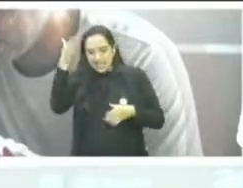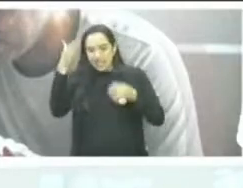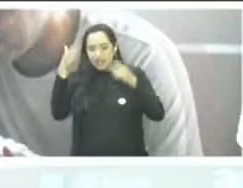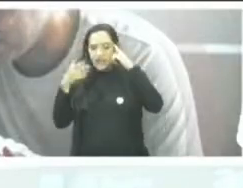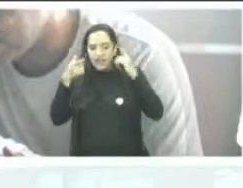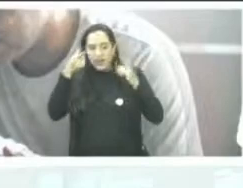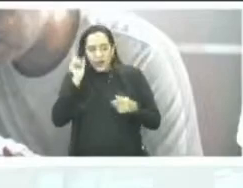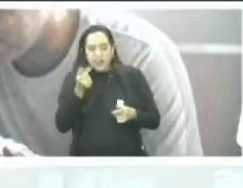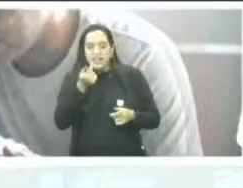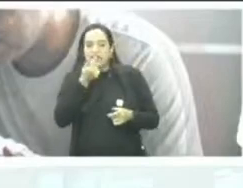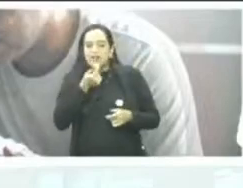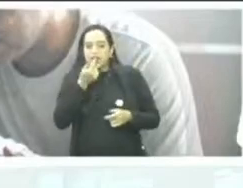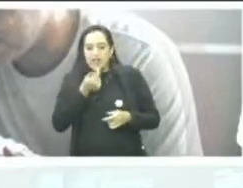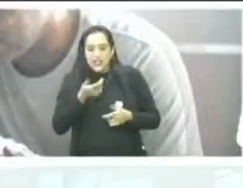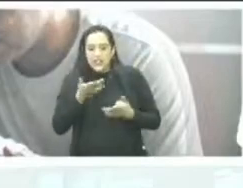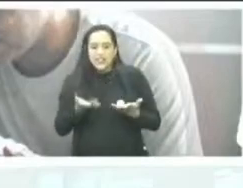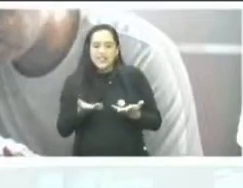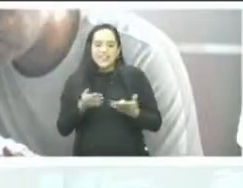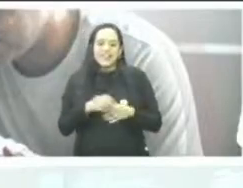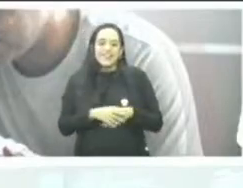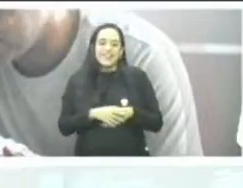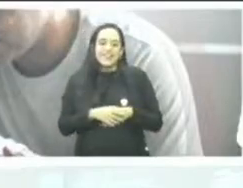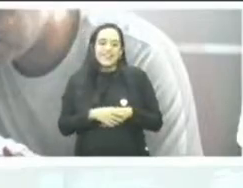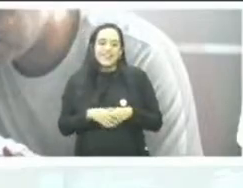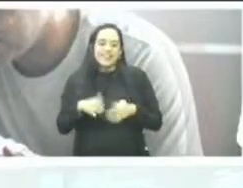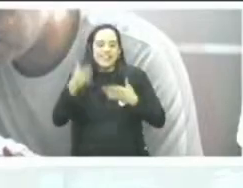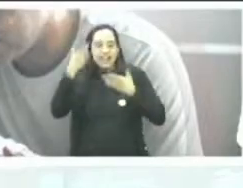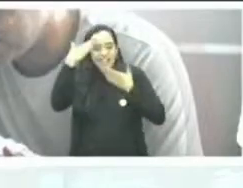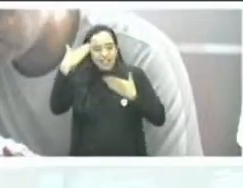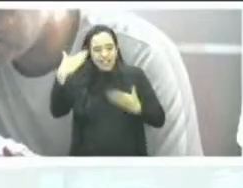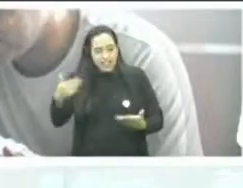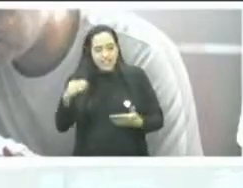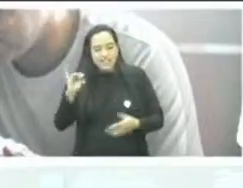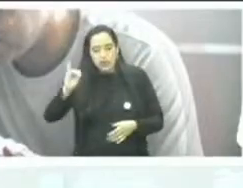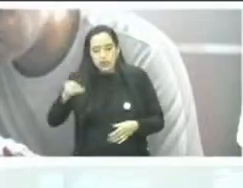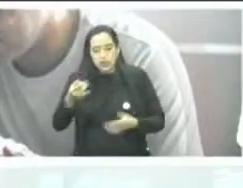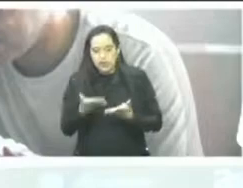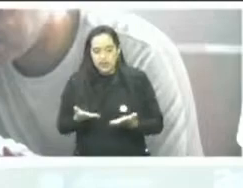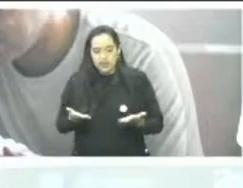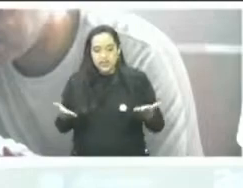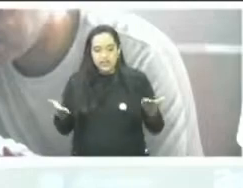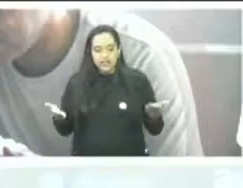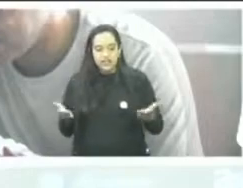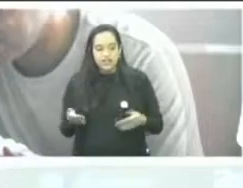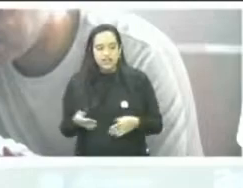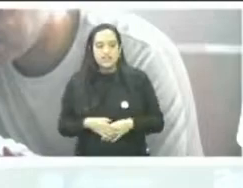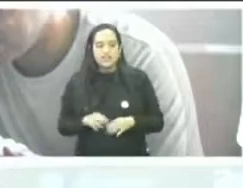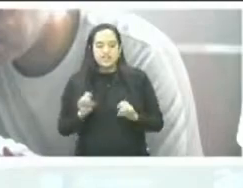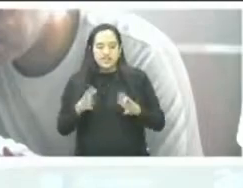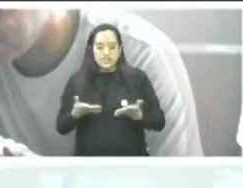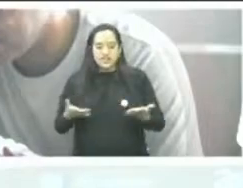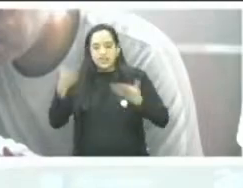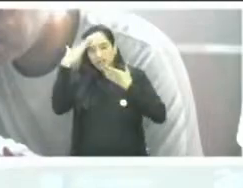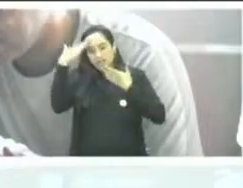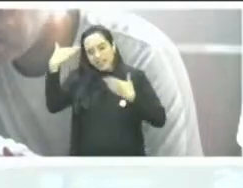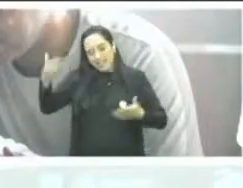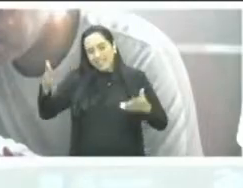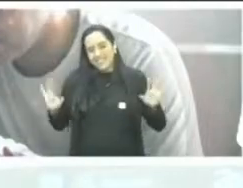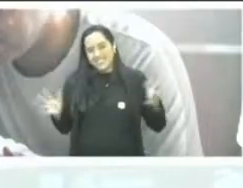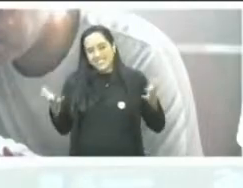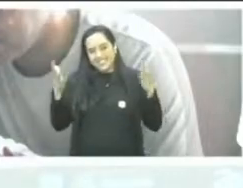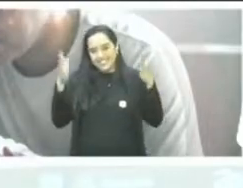cortou a boca, mas é isso. Agradeço a oportunidade e é isso, gente.